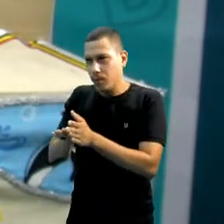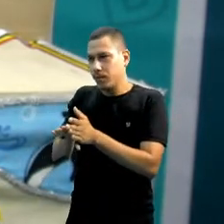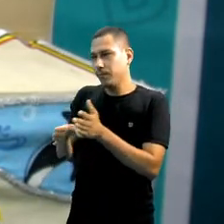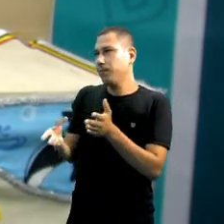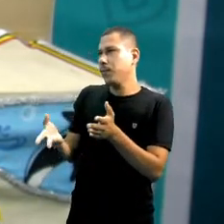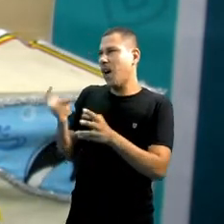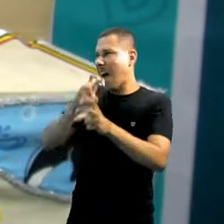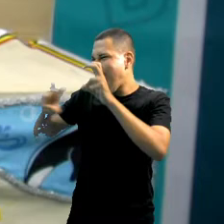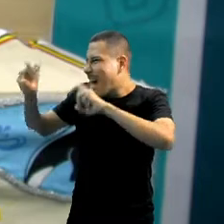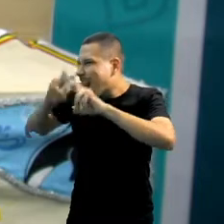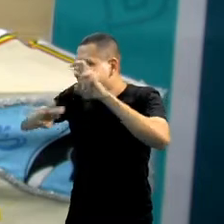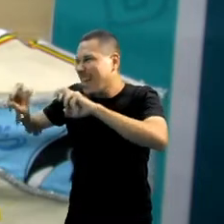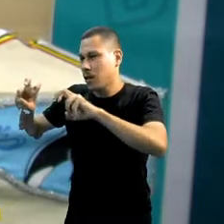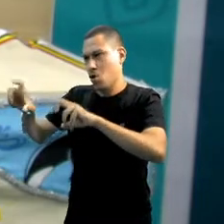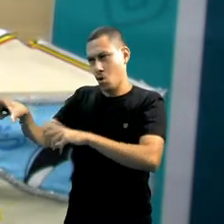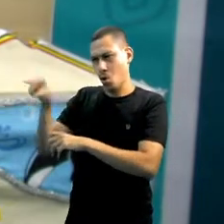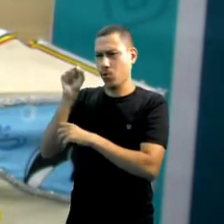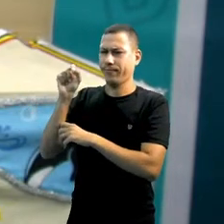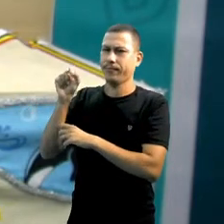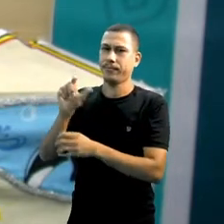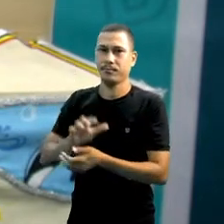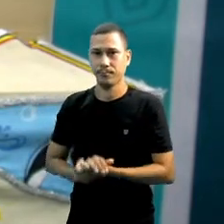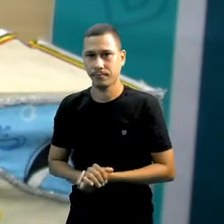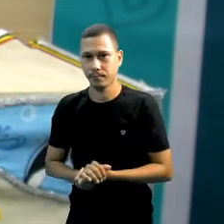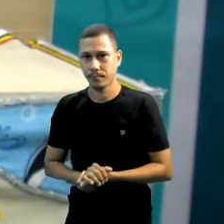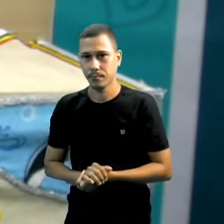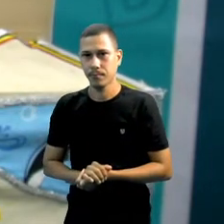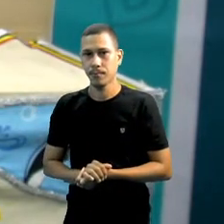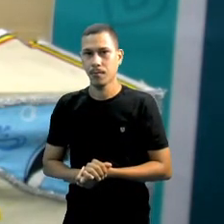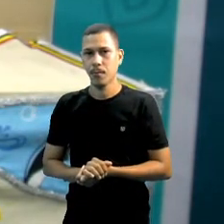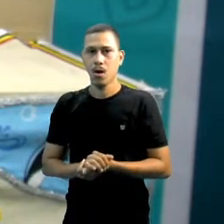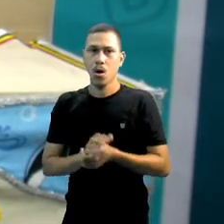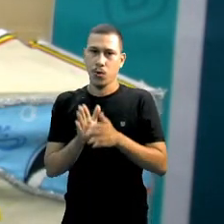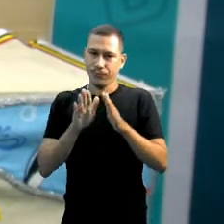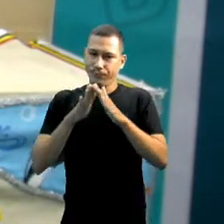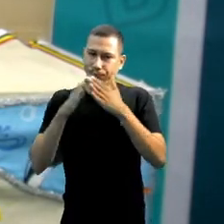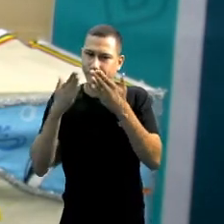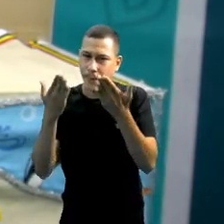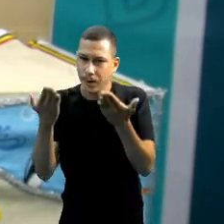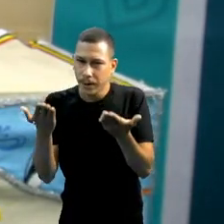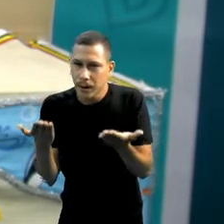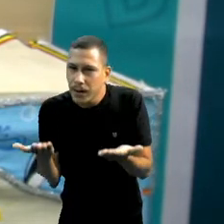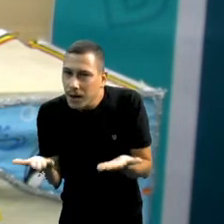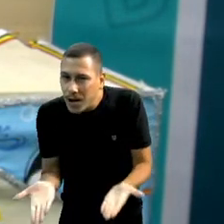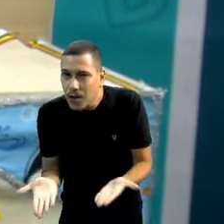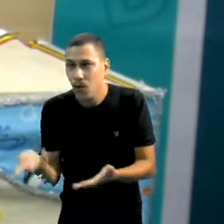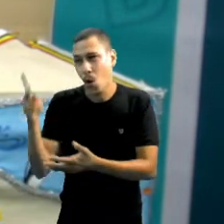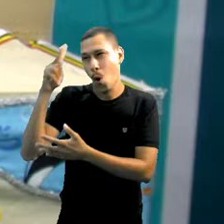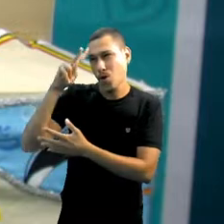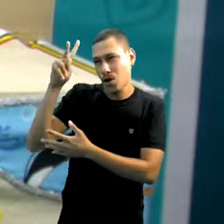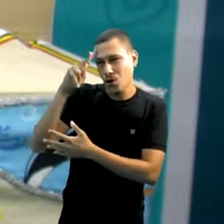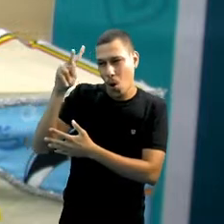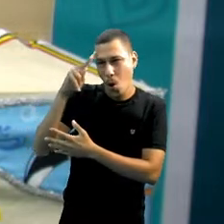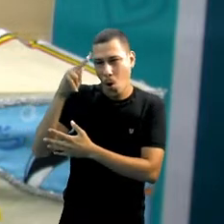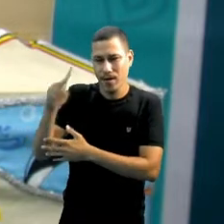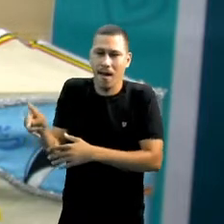empolgado que ia ser ele ia ser escolhido, o livro de contos de